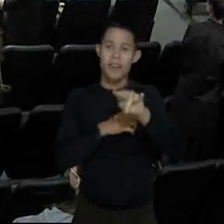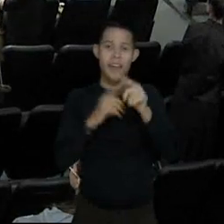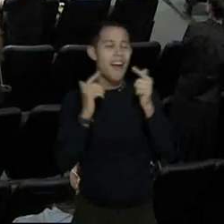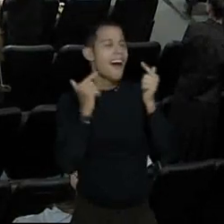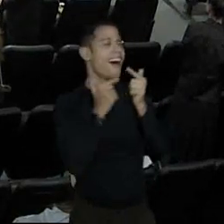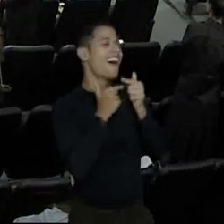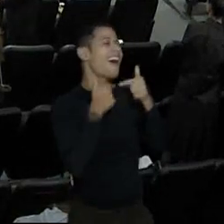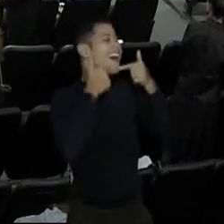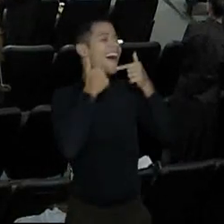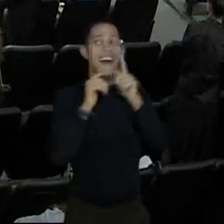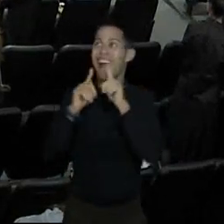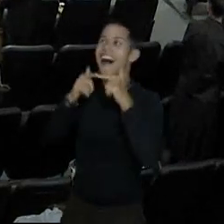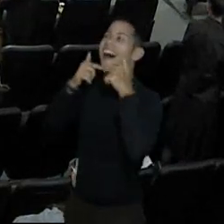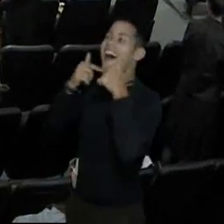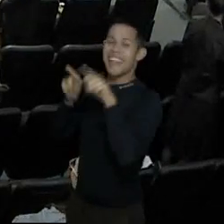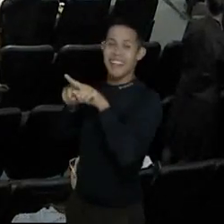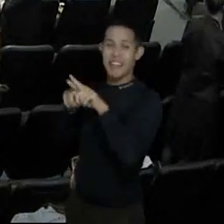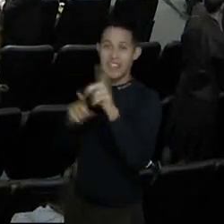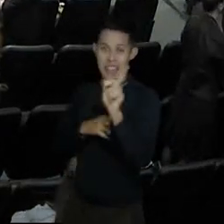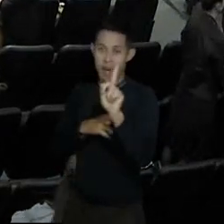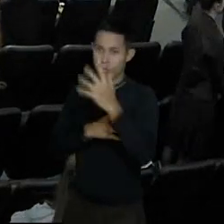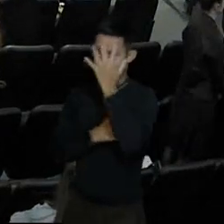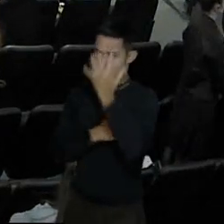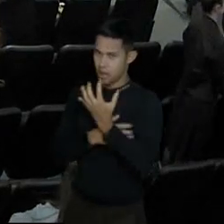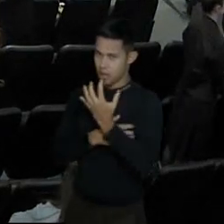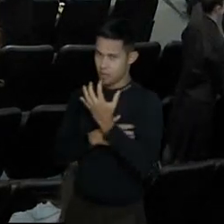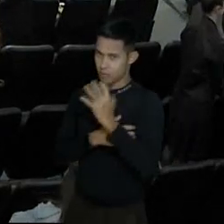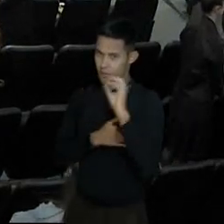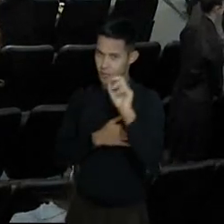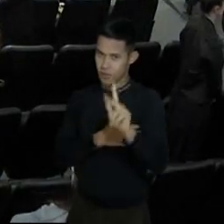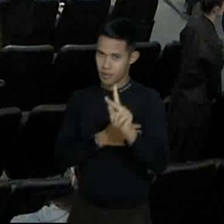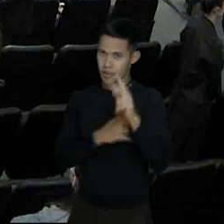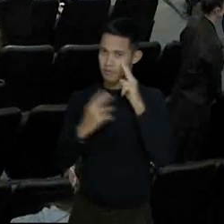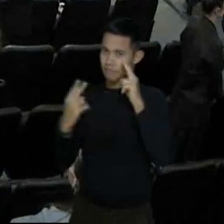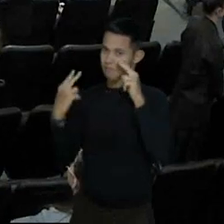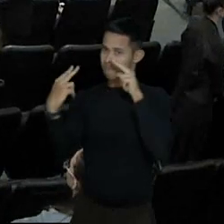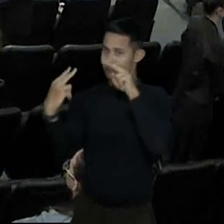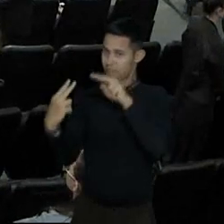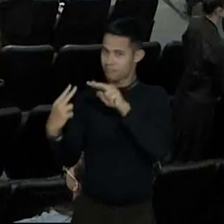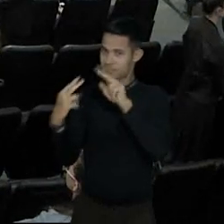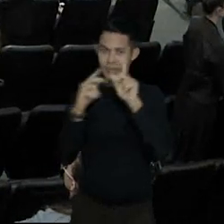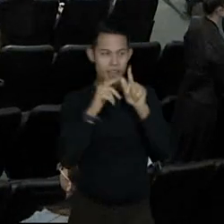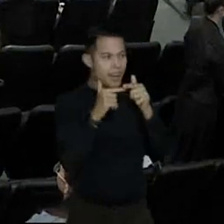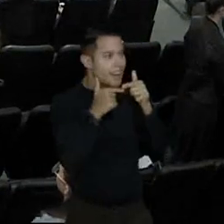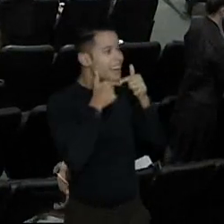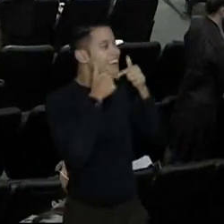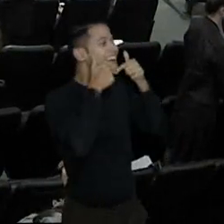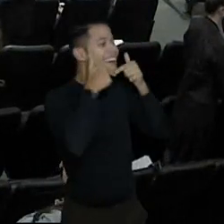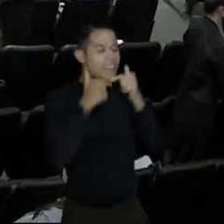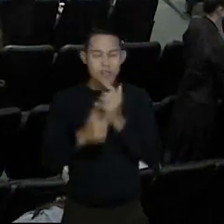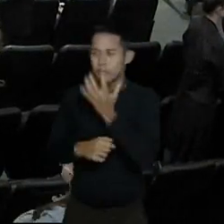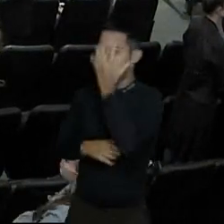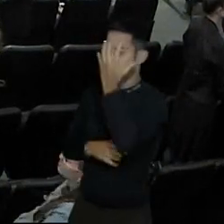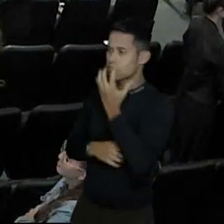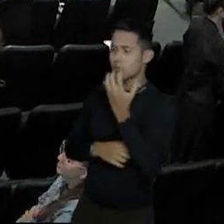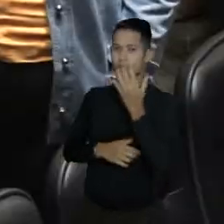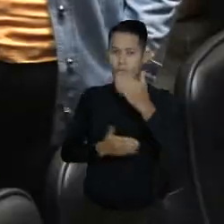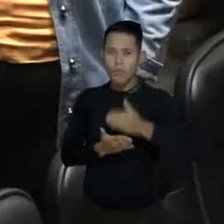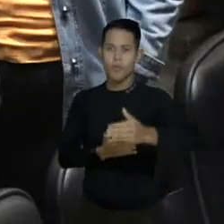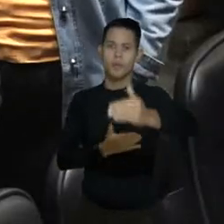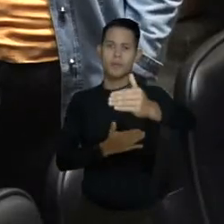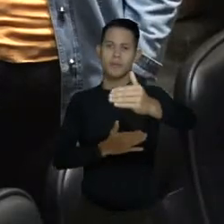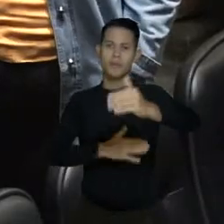então vamos lá um olhando no olho do outro um sorrindo e o outro tentando se manter sério um do 3